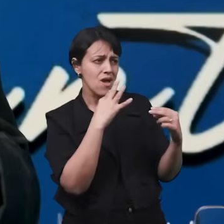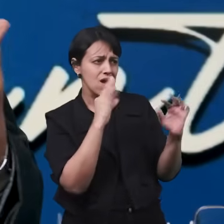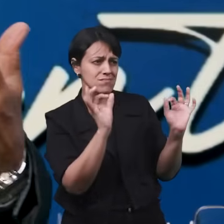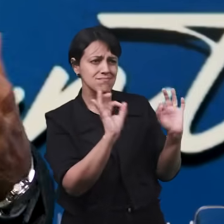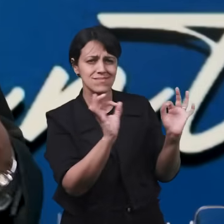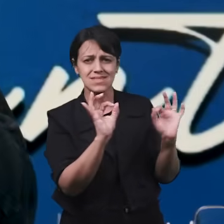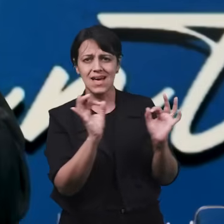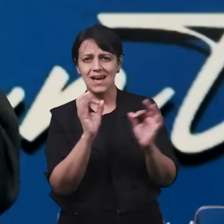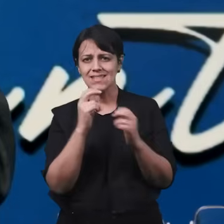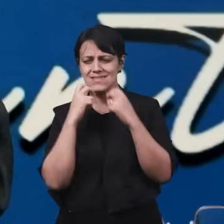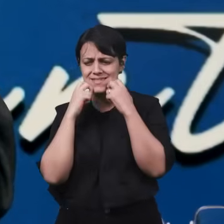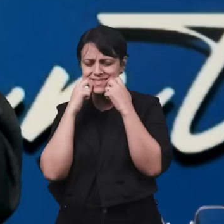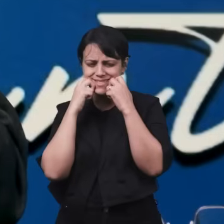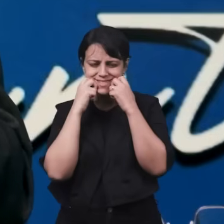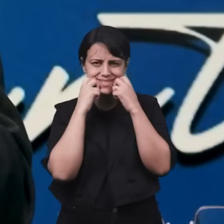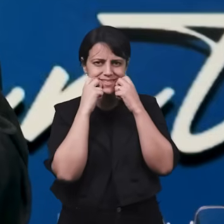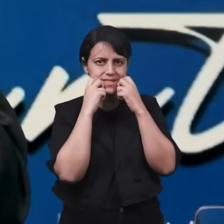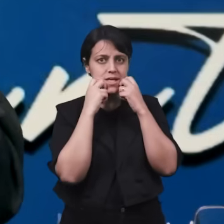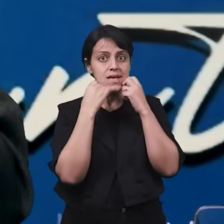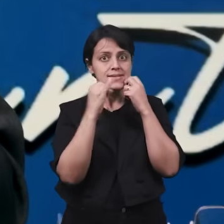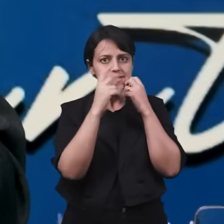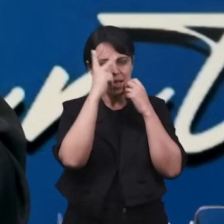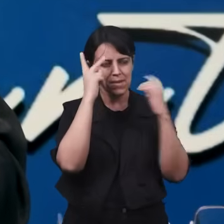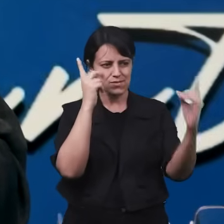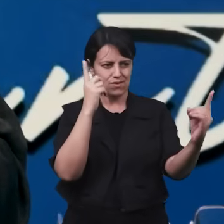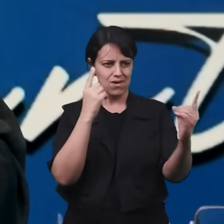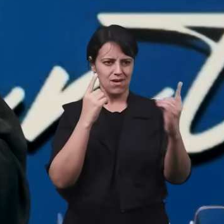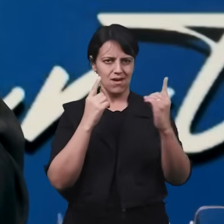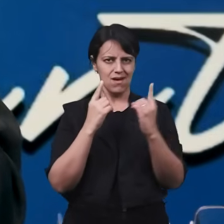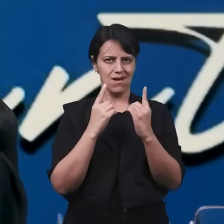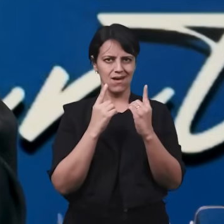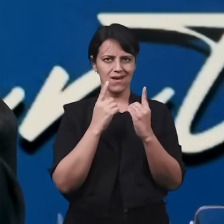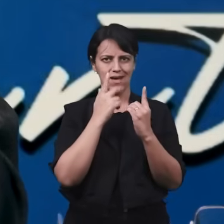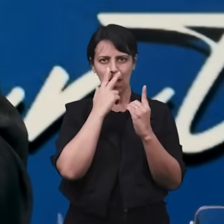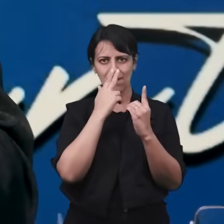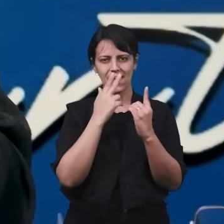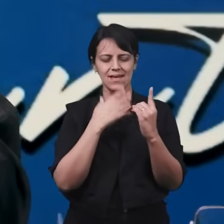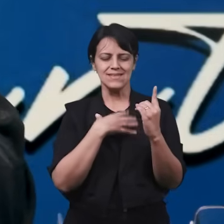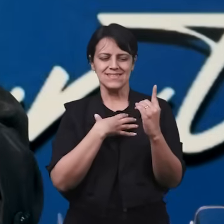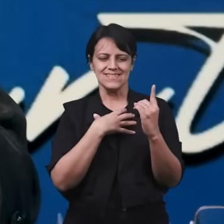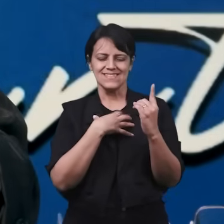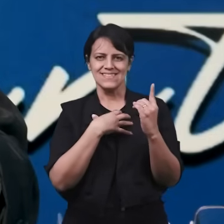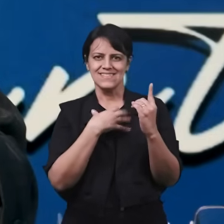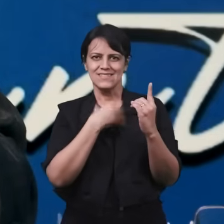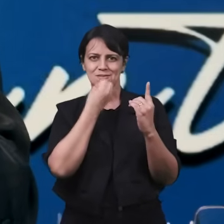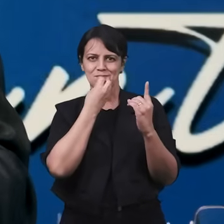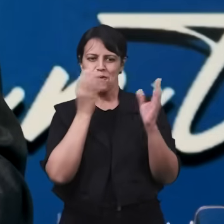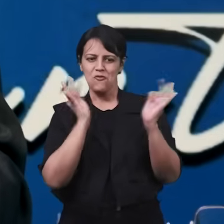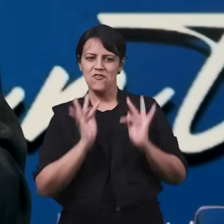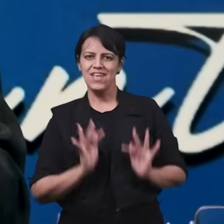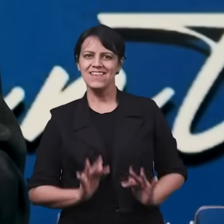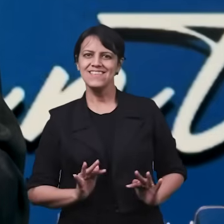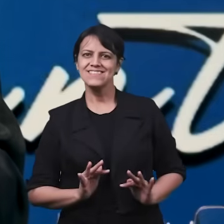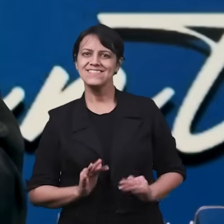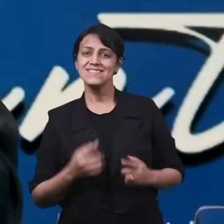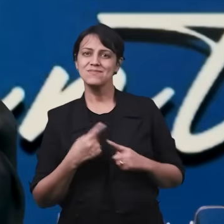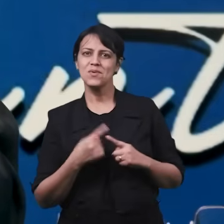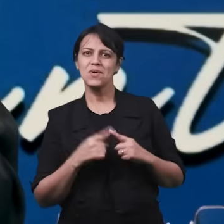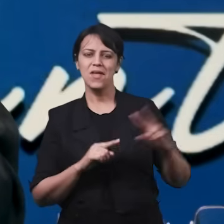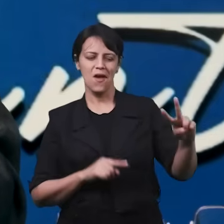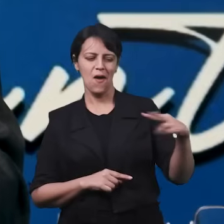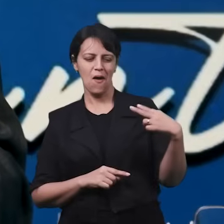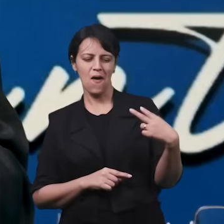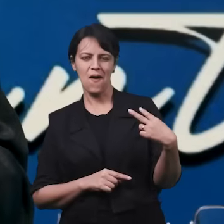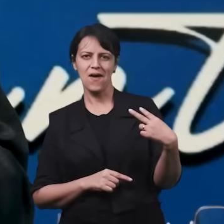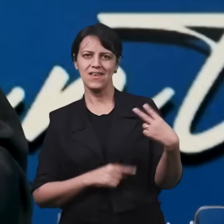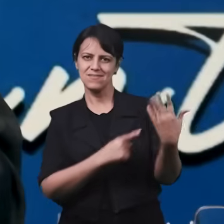Então essa assistência que as nossas irmãs dão a uma pessoa assim, realmente marca a pessoa. Espera aí, ali eu fui